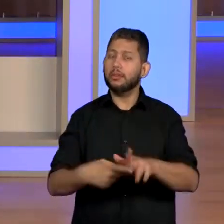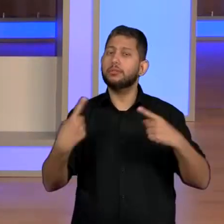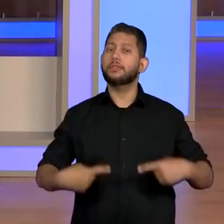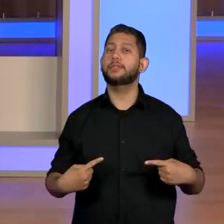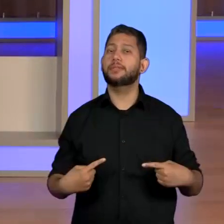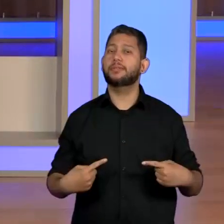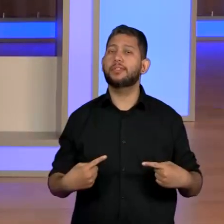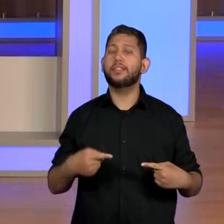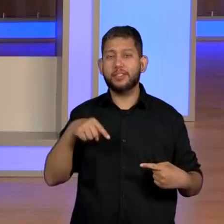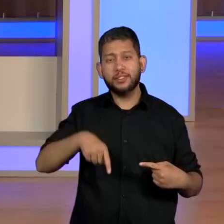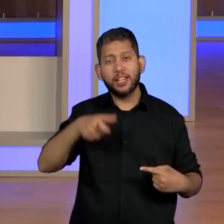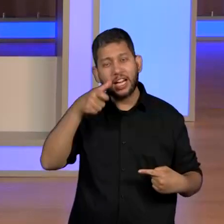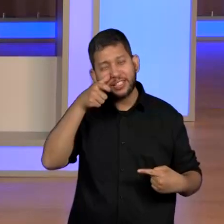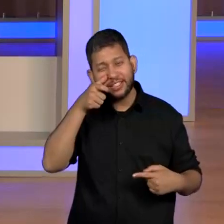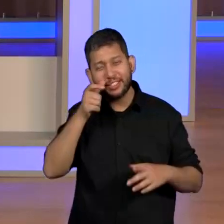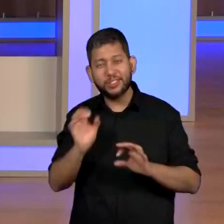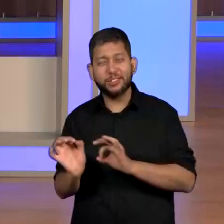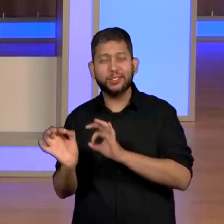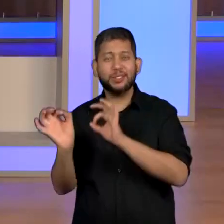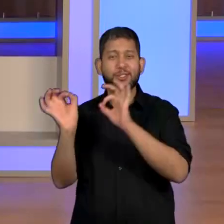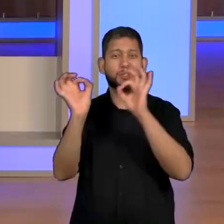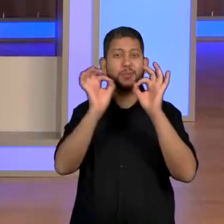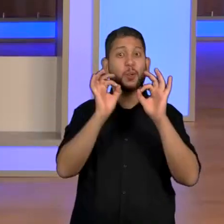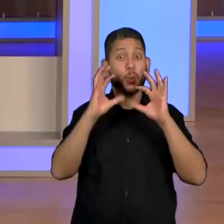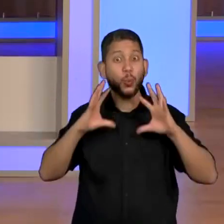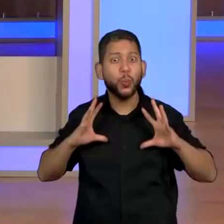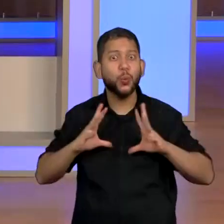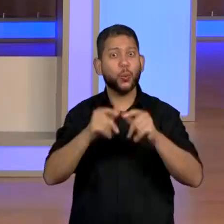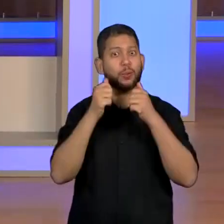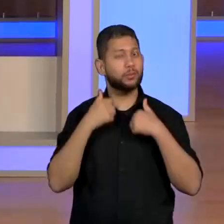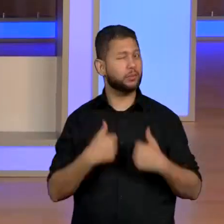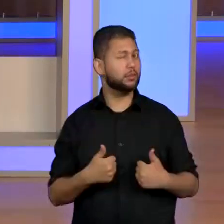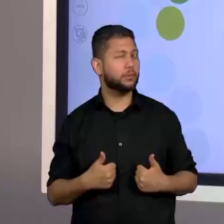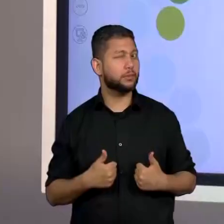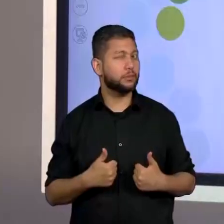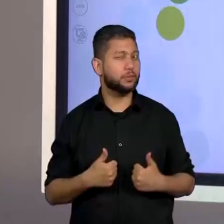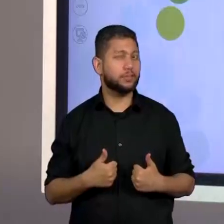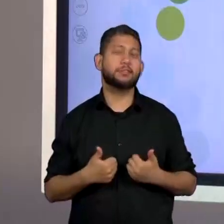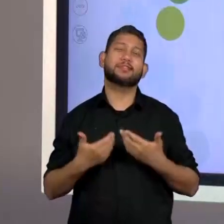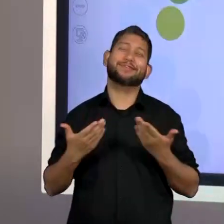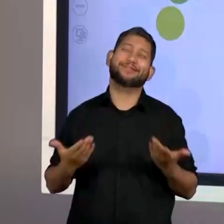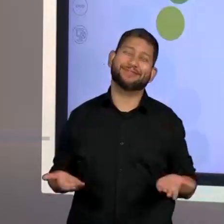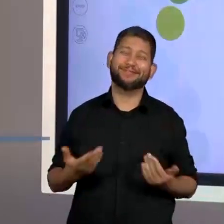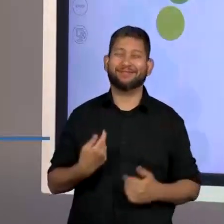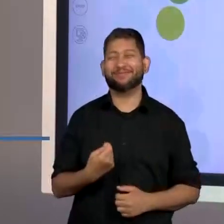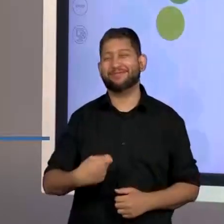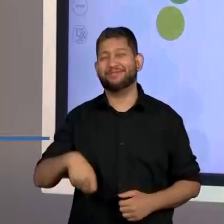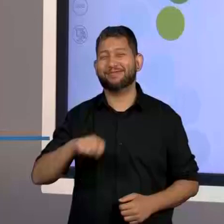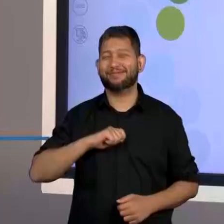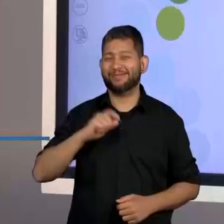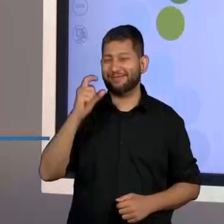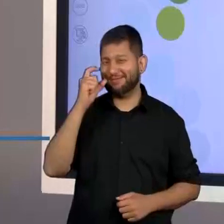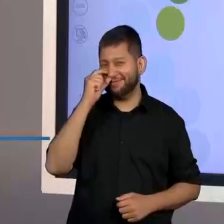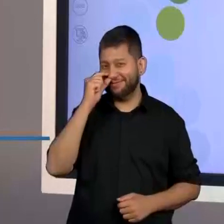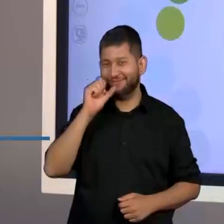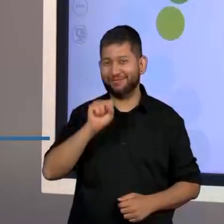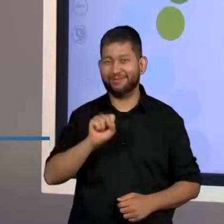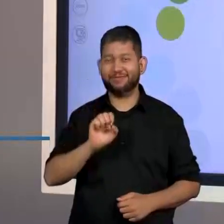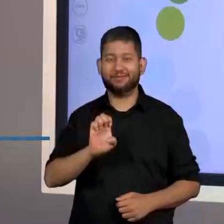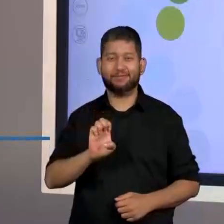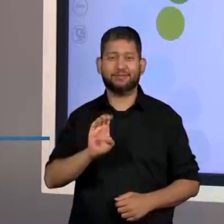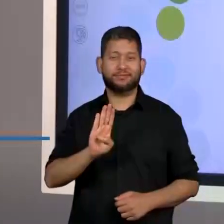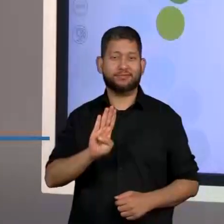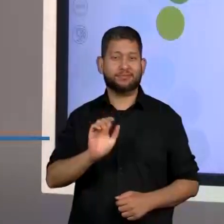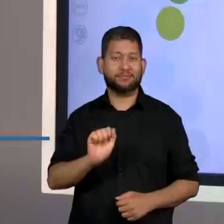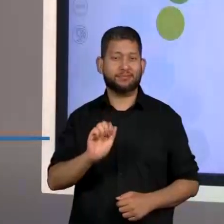Assista esse vídeo do início ao fim hein pessoal nosso desafio eu sou o professor Sebá Nunes e hoje quero convidar